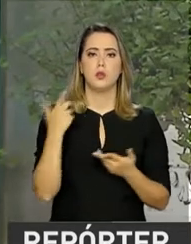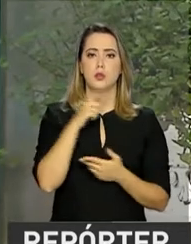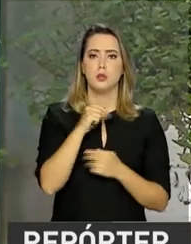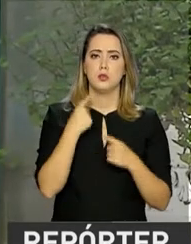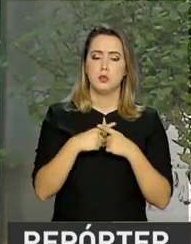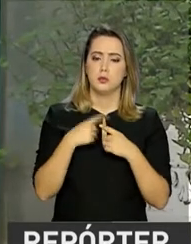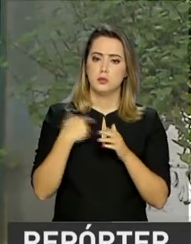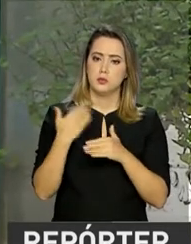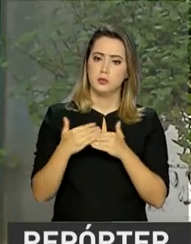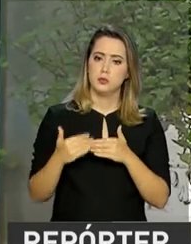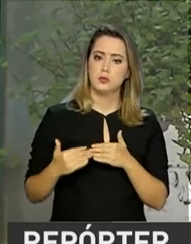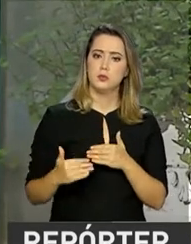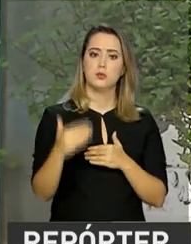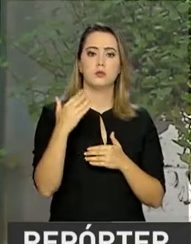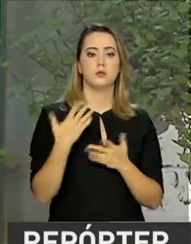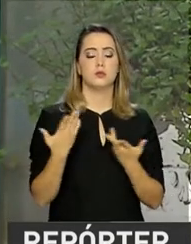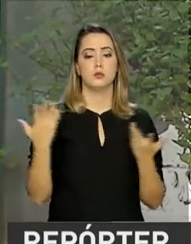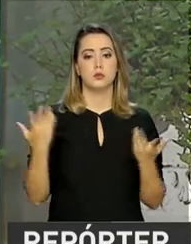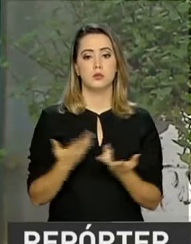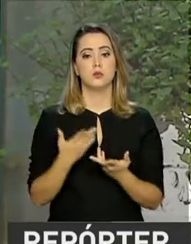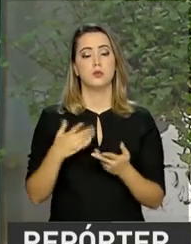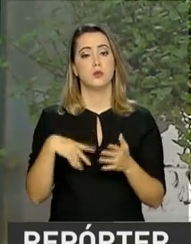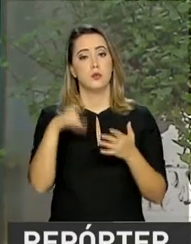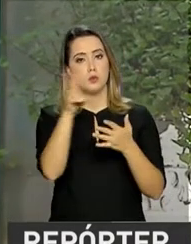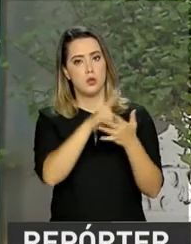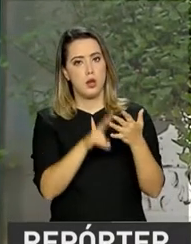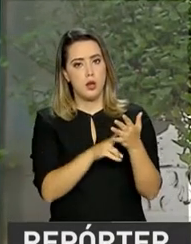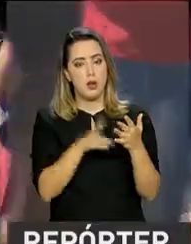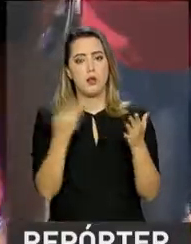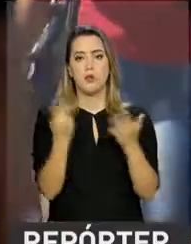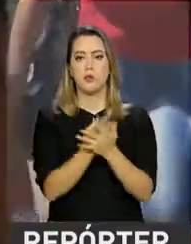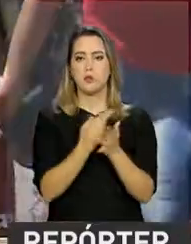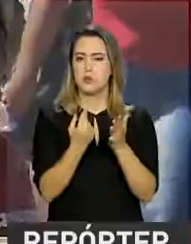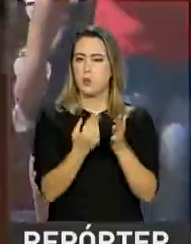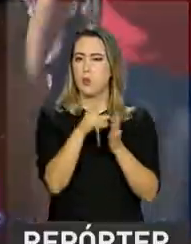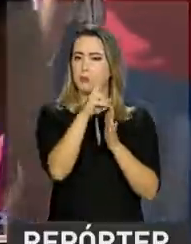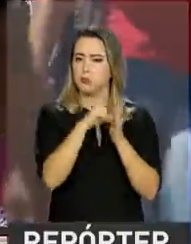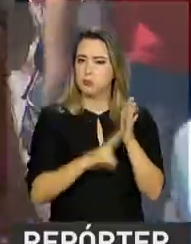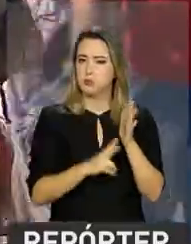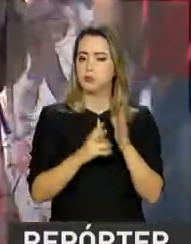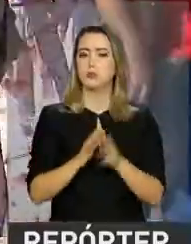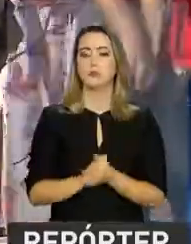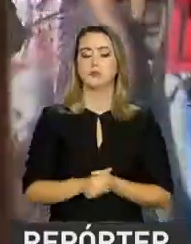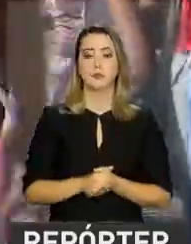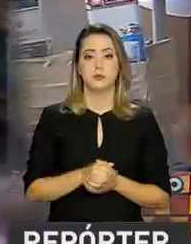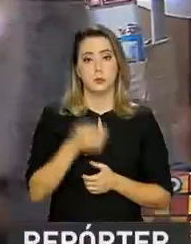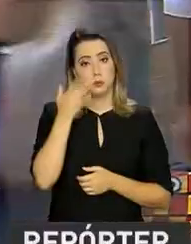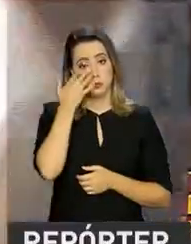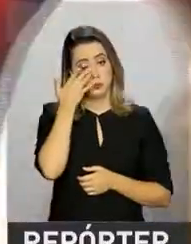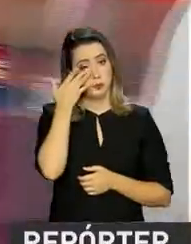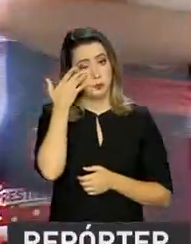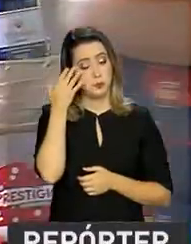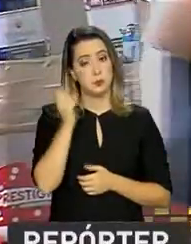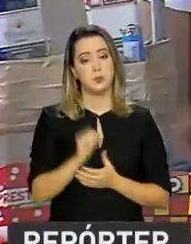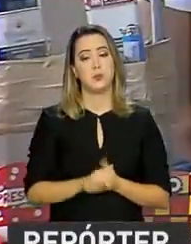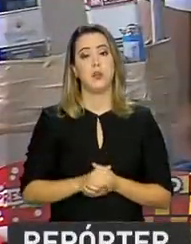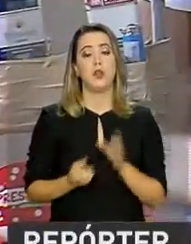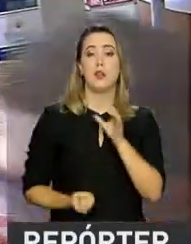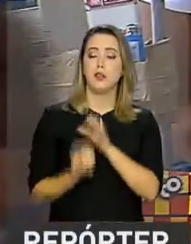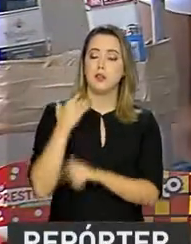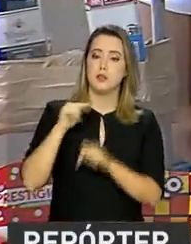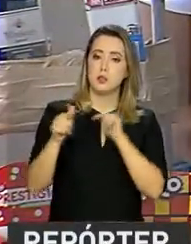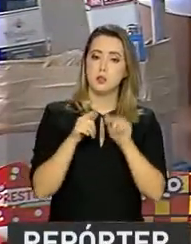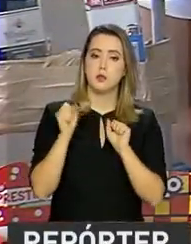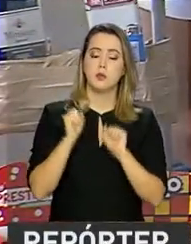lei seja implementada do jeito que é descrita no texto hoje, né? A geração de empregos pode vir da formalização de quem trabalha